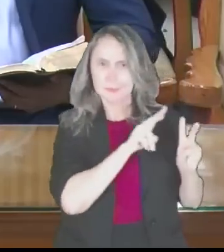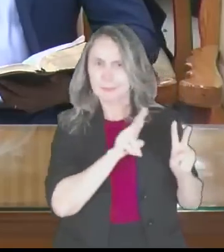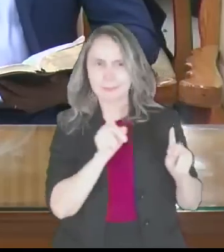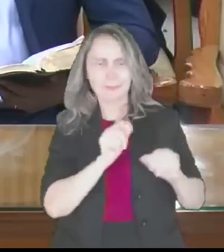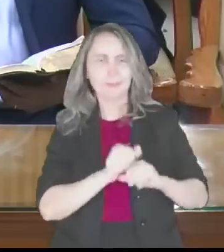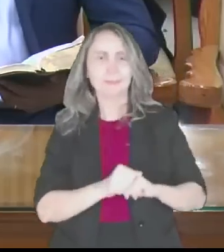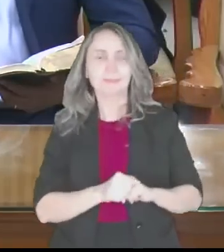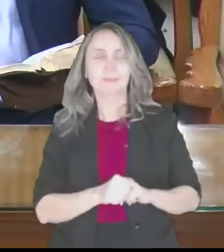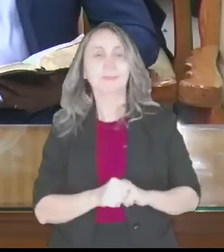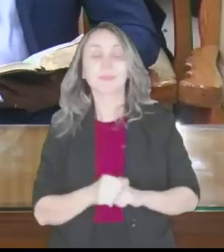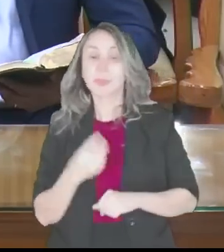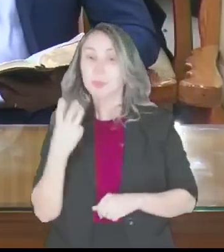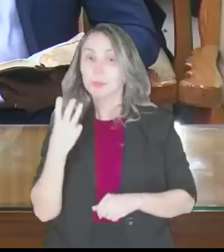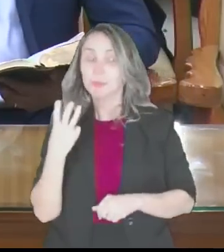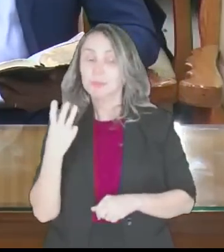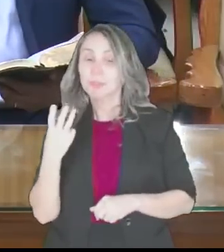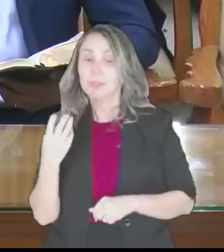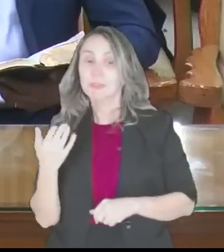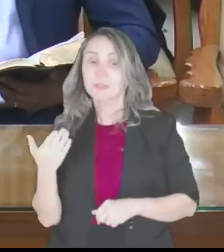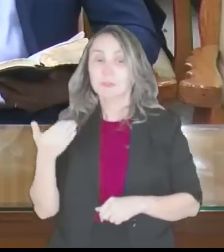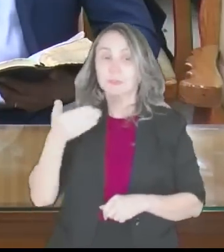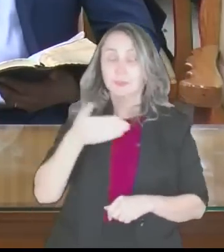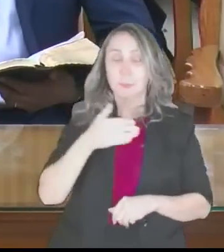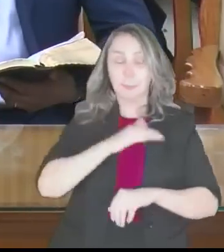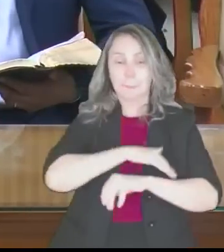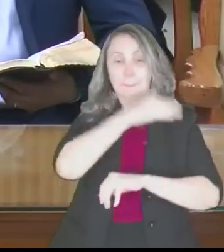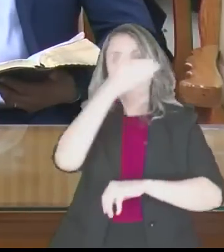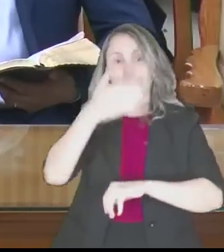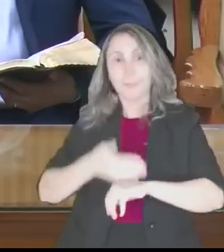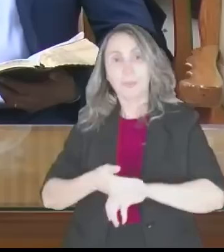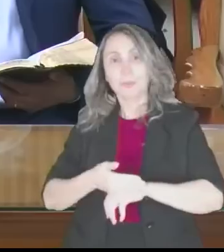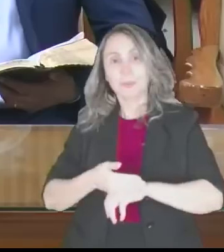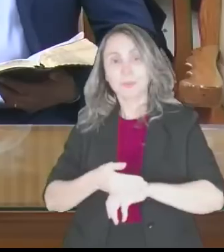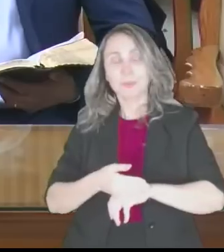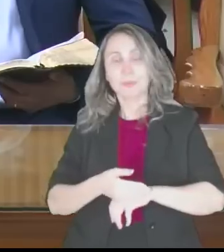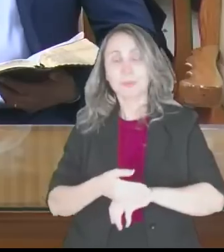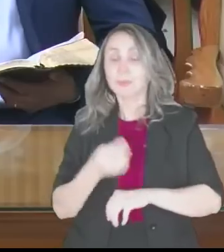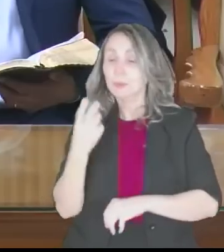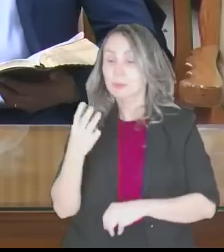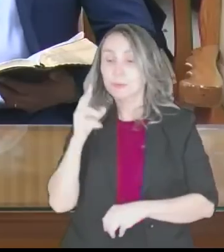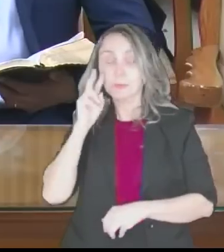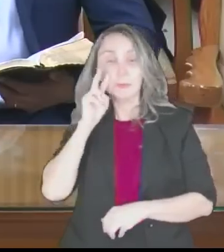um alto monte, e o que foi que aconteceu com Jesus? Versículo continua no final: e